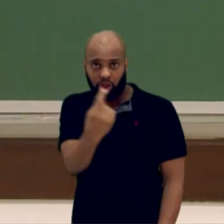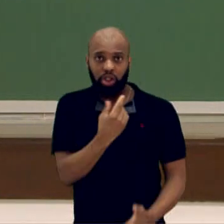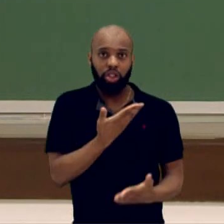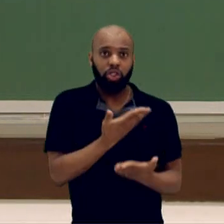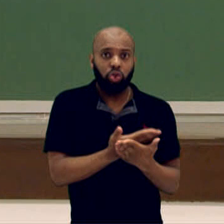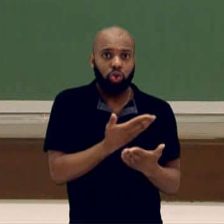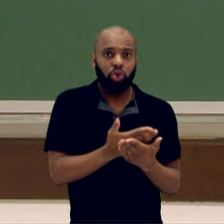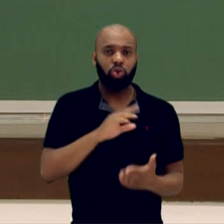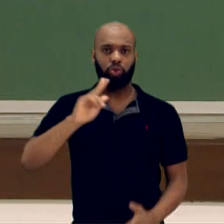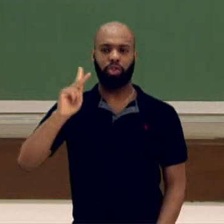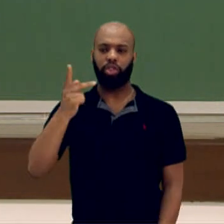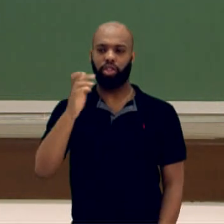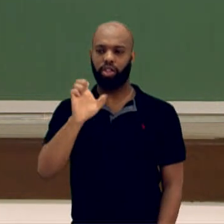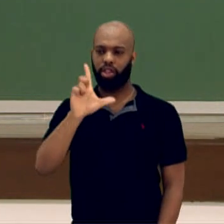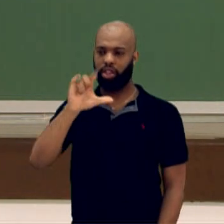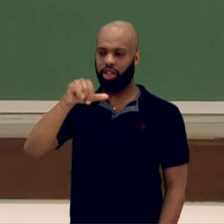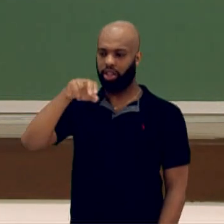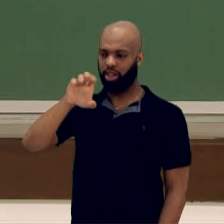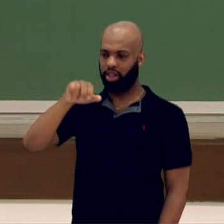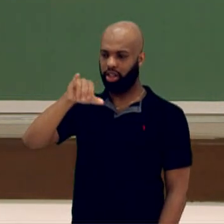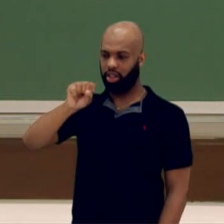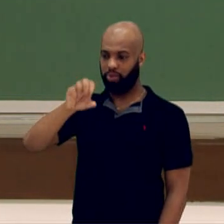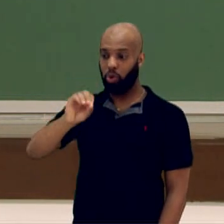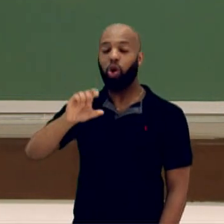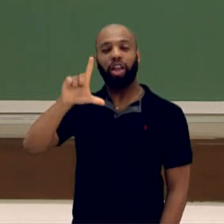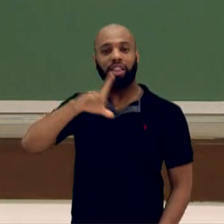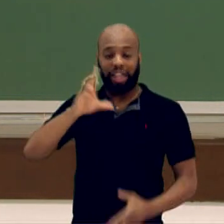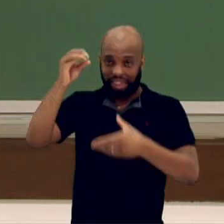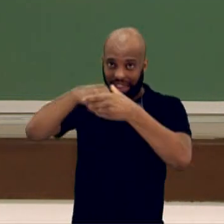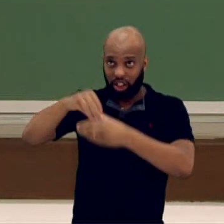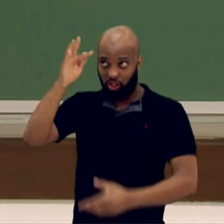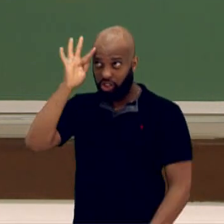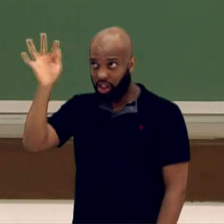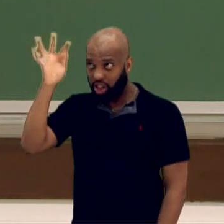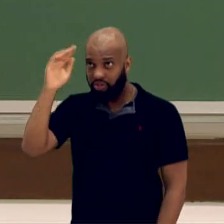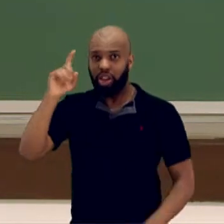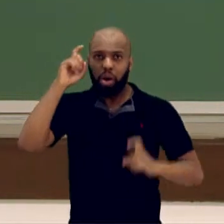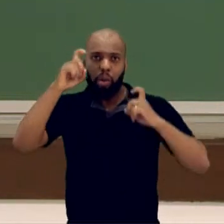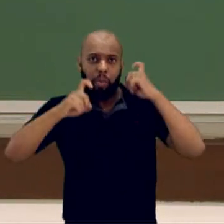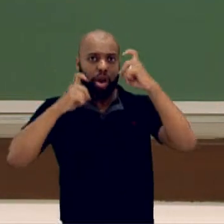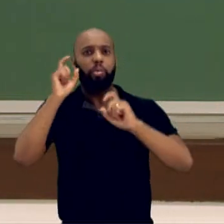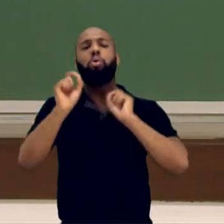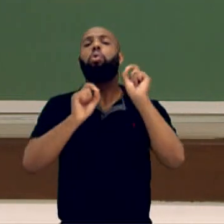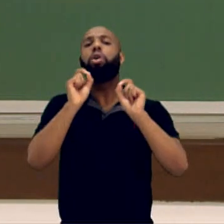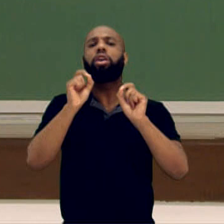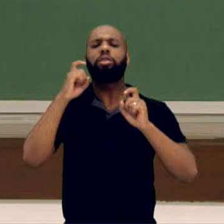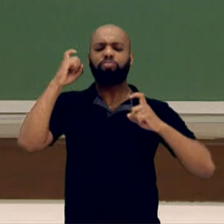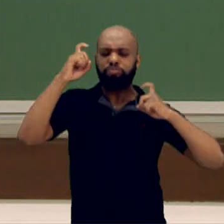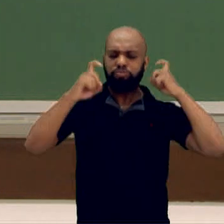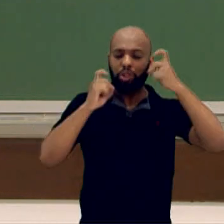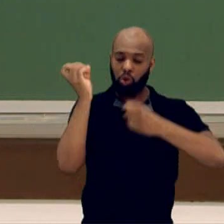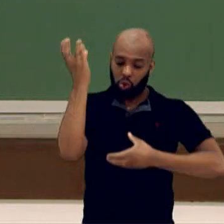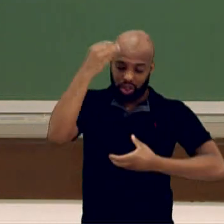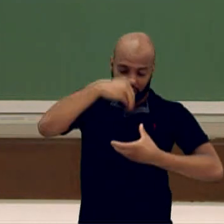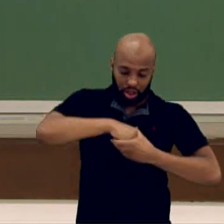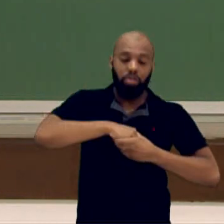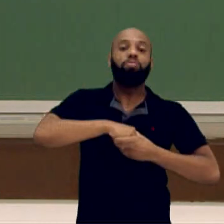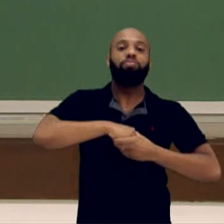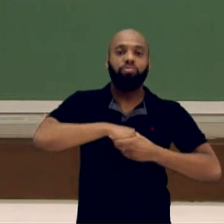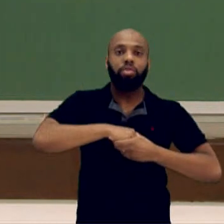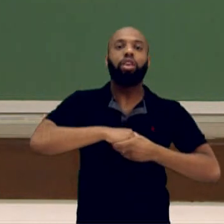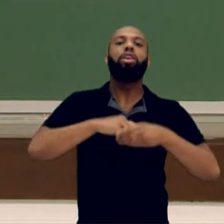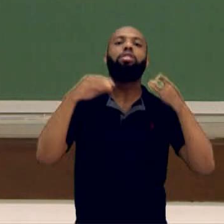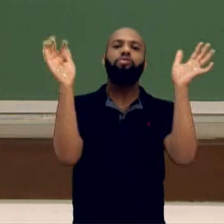que o helenismo, os filósofos que vão estar dentro desse período histórico, eles vão se preocupar bastante com o interior do ser humano e